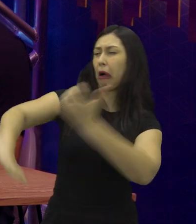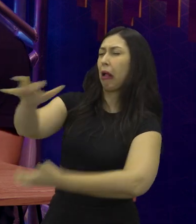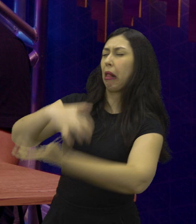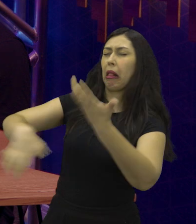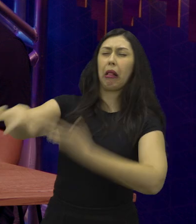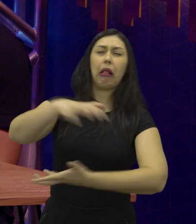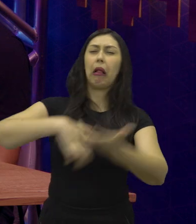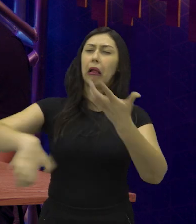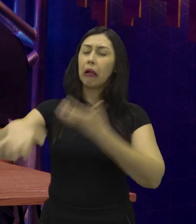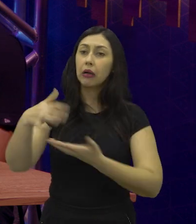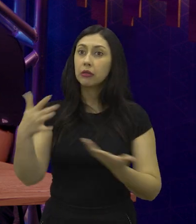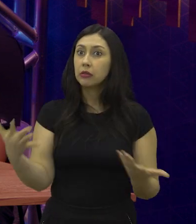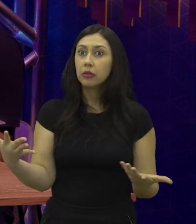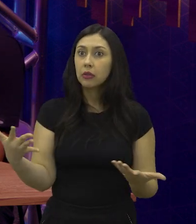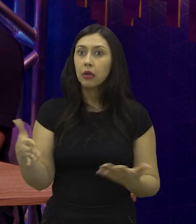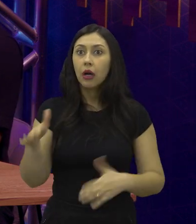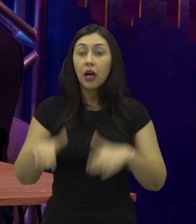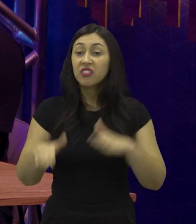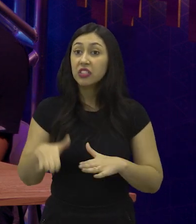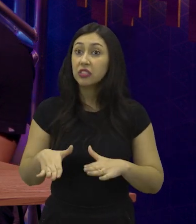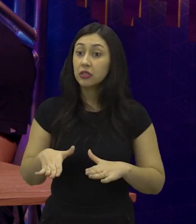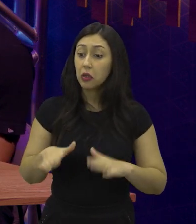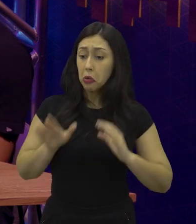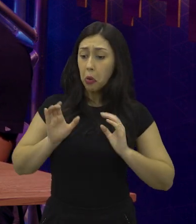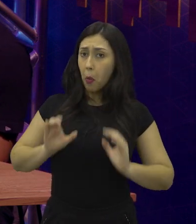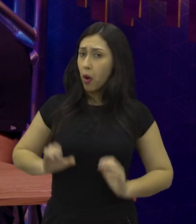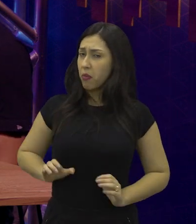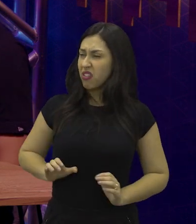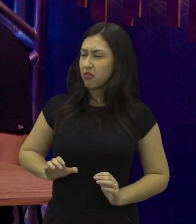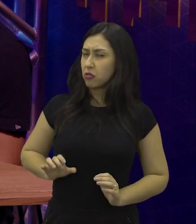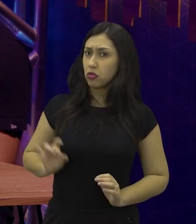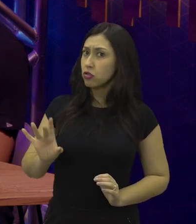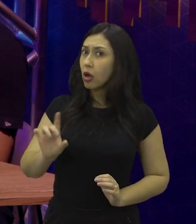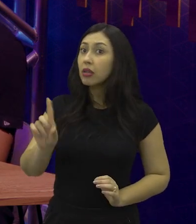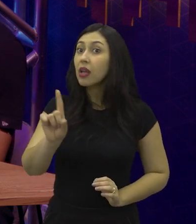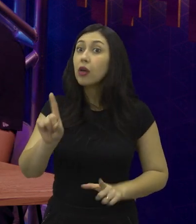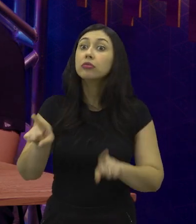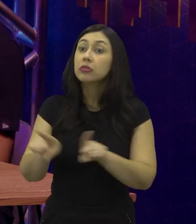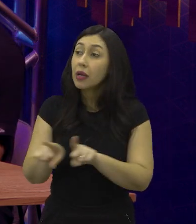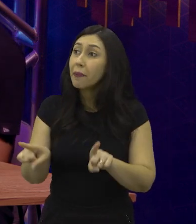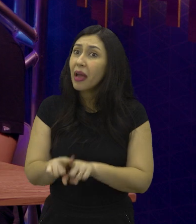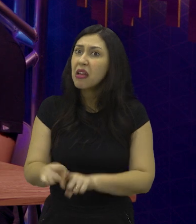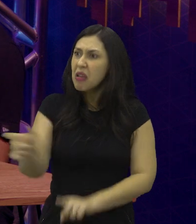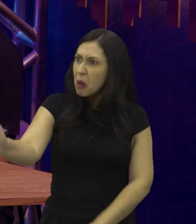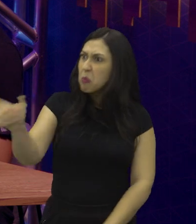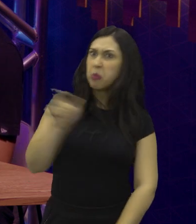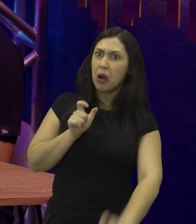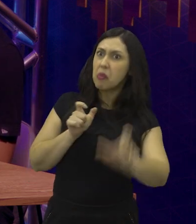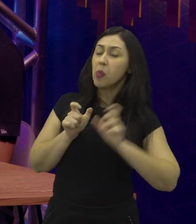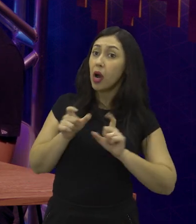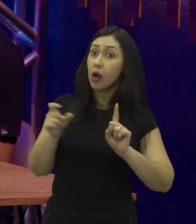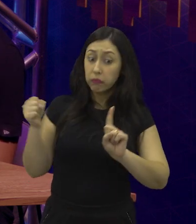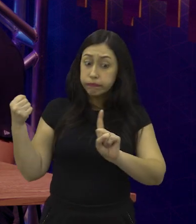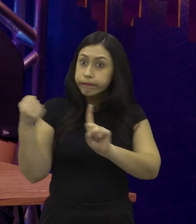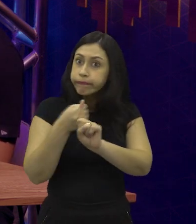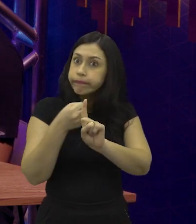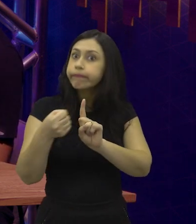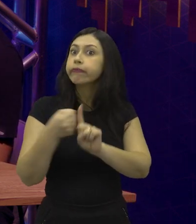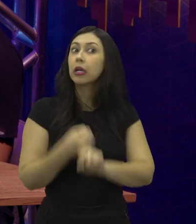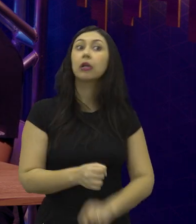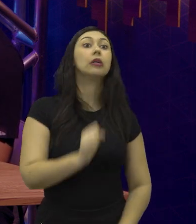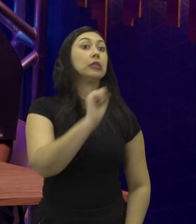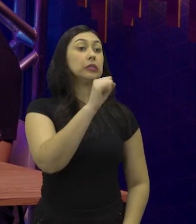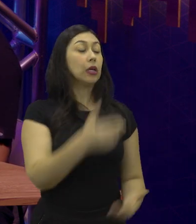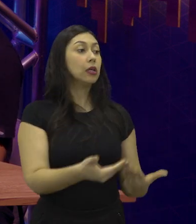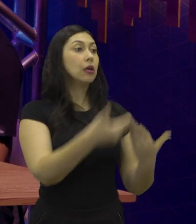vezes não é só nem não se comportar o problema, né? É realmente atacar os professores. É muita pressão nas